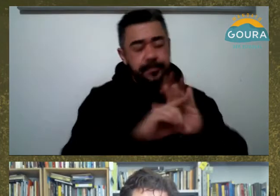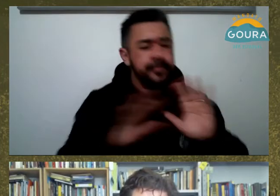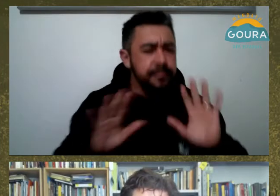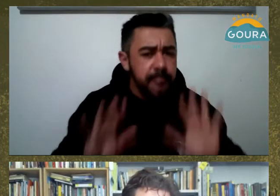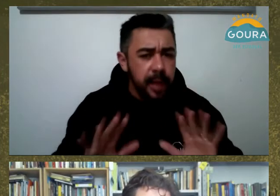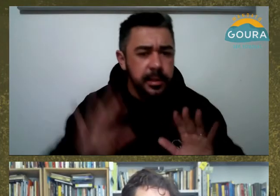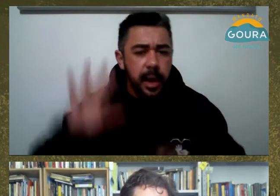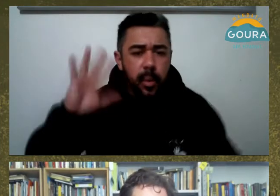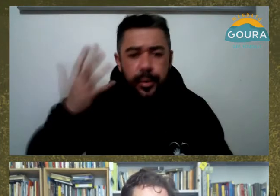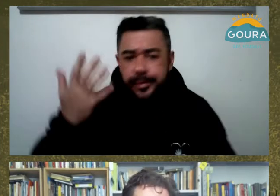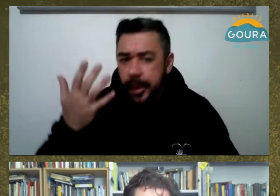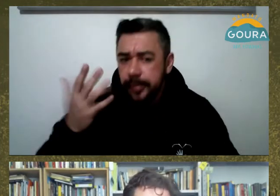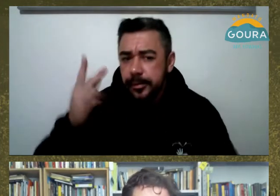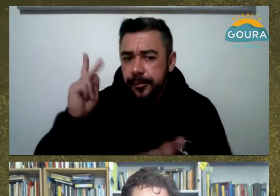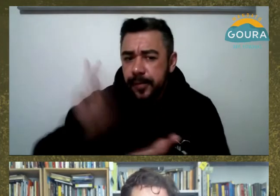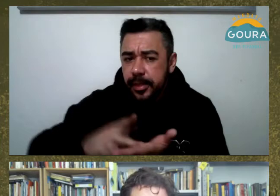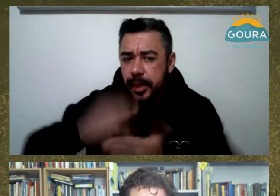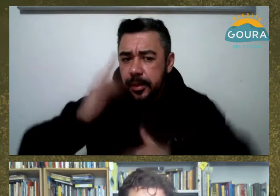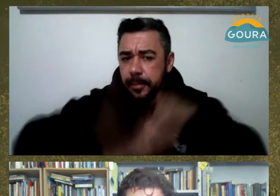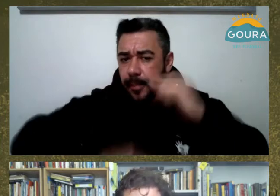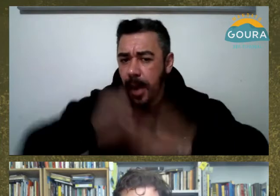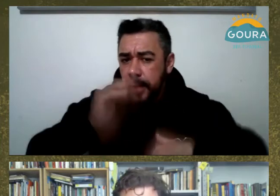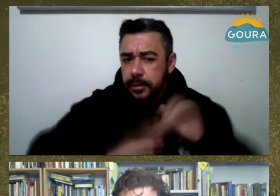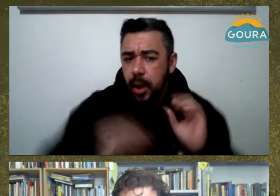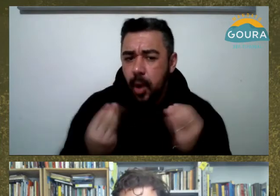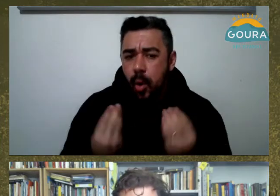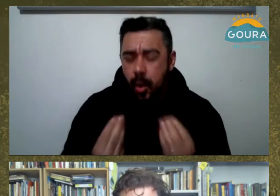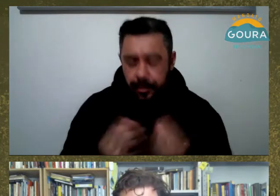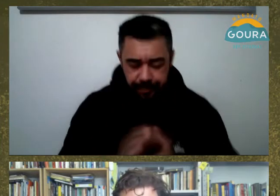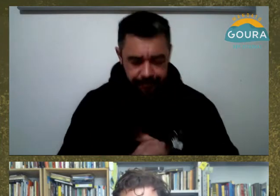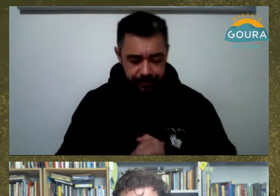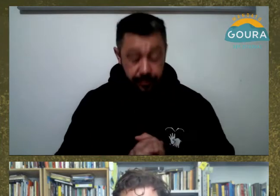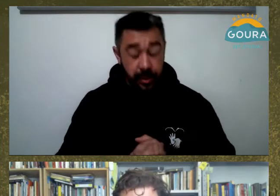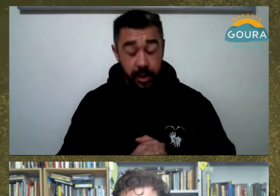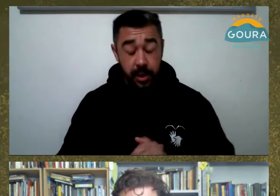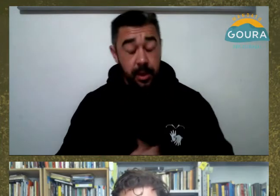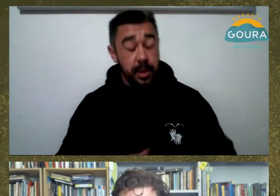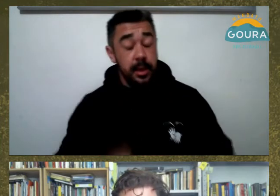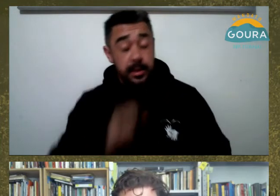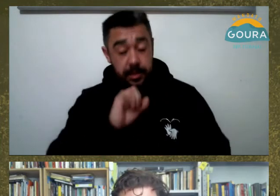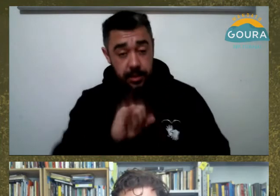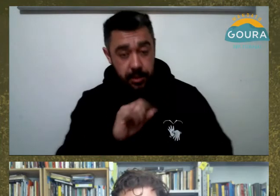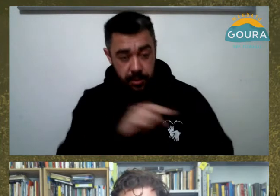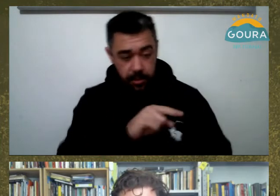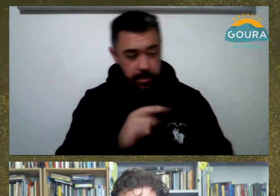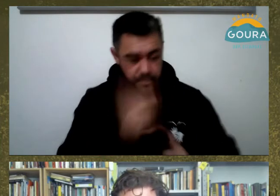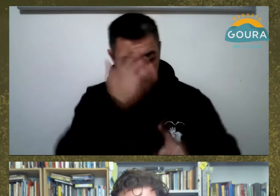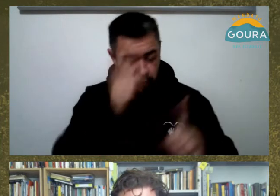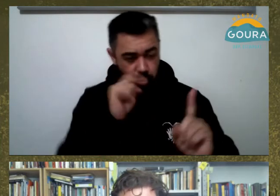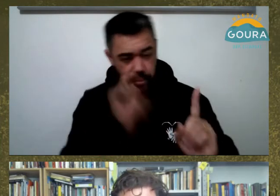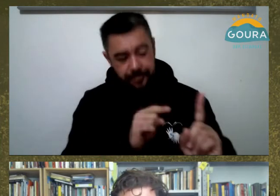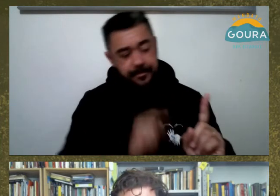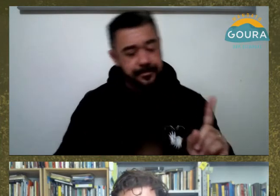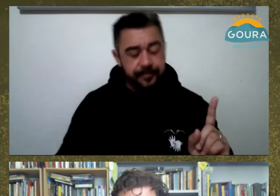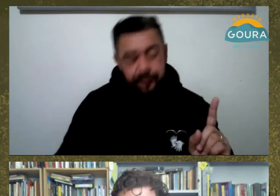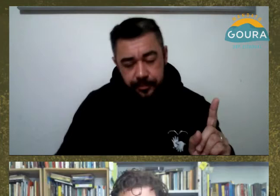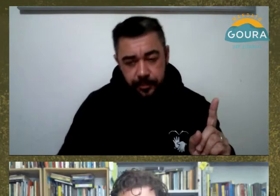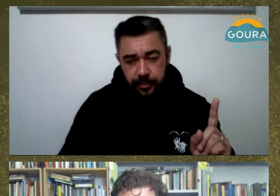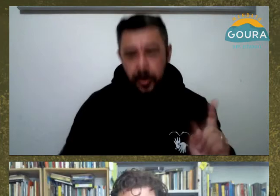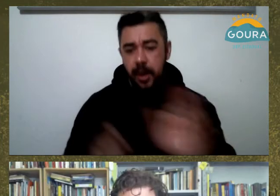que acontece? Se alguém é interceptado no ato de